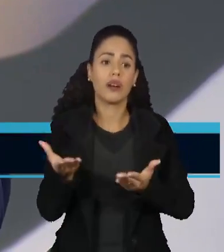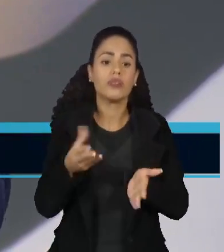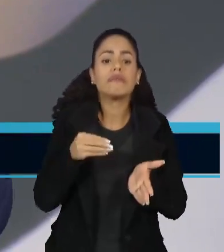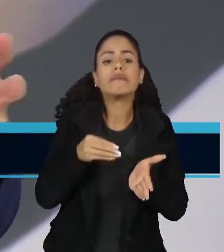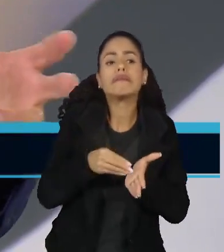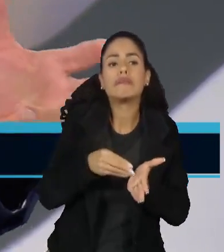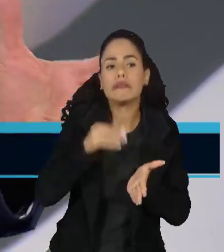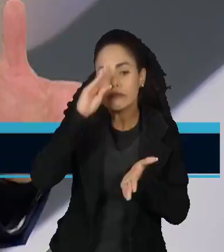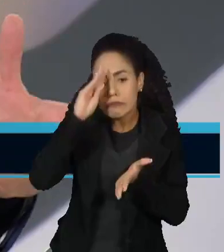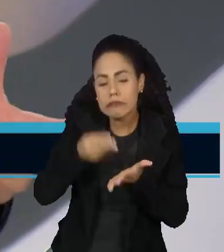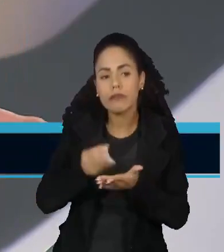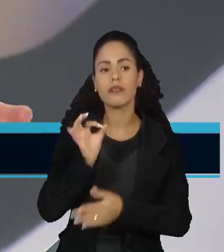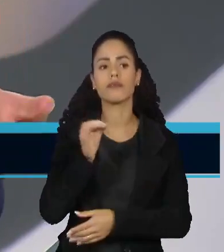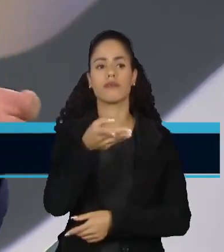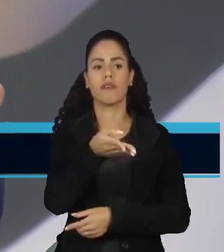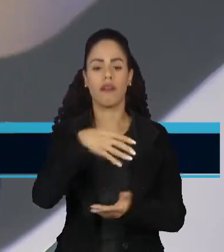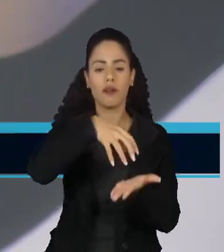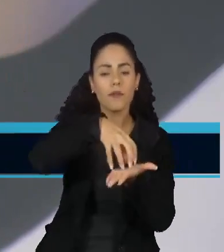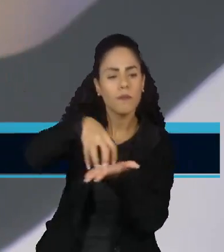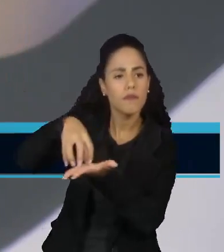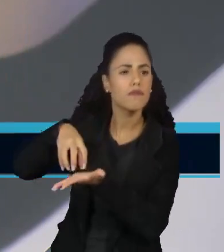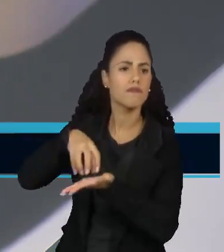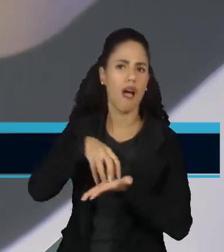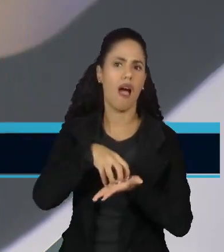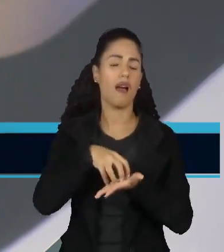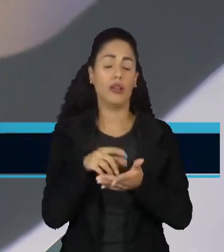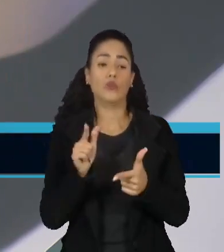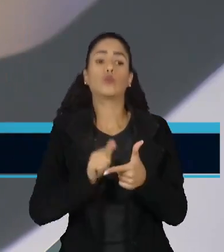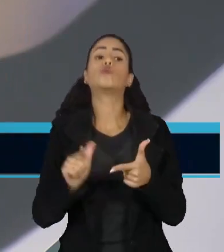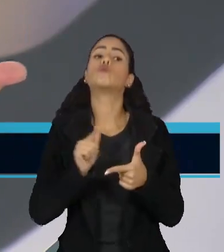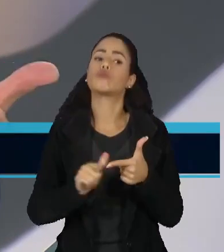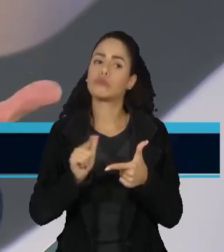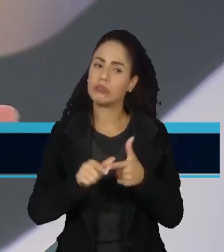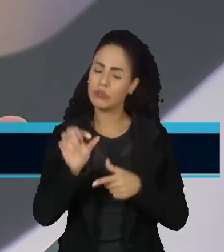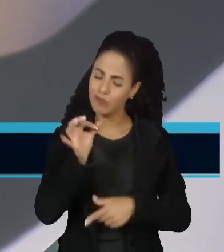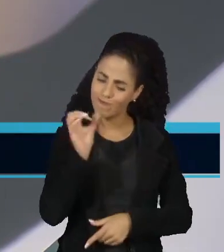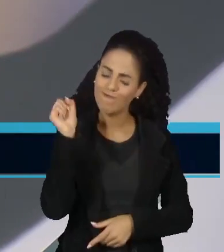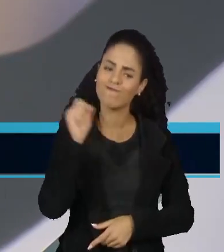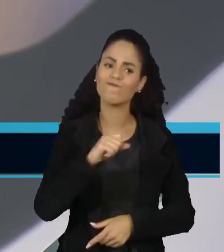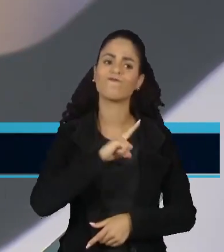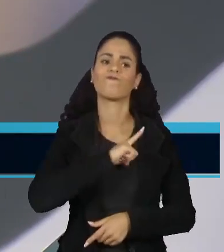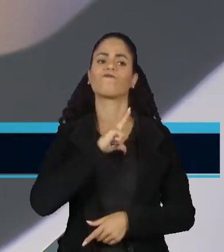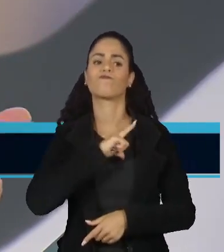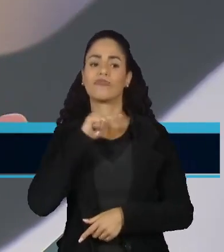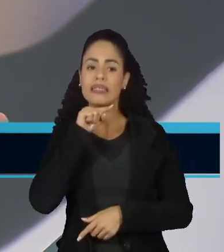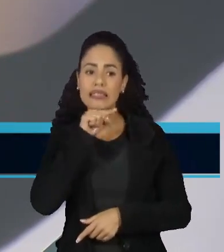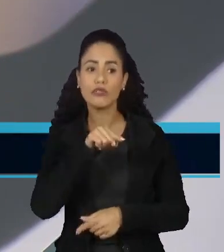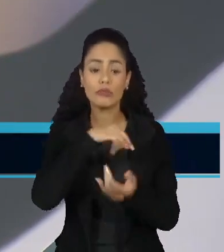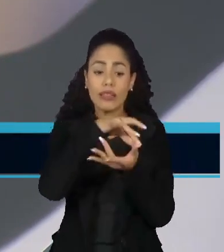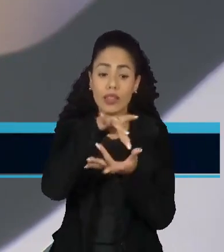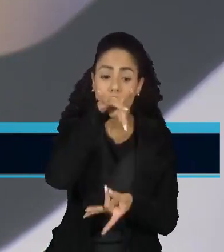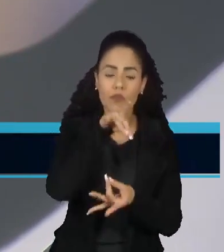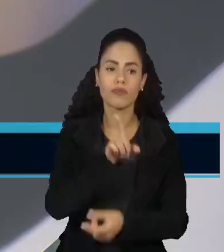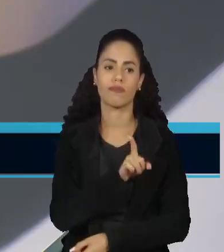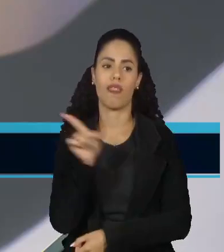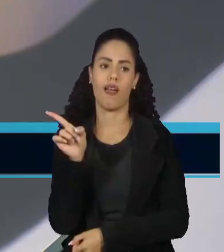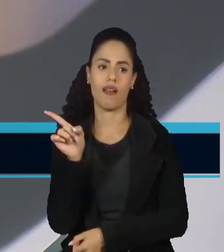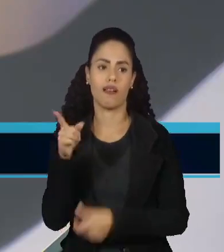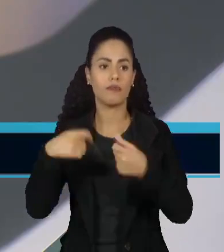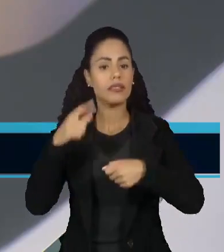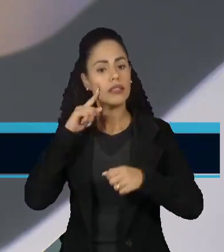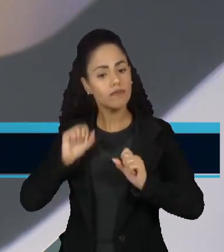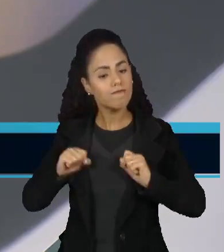de credibilidade das instituições, tem um problema grave do ponto de vista da democracia que precisa ser